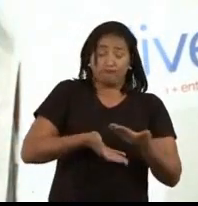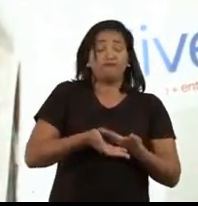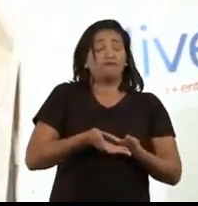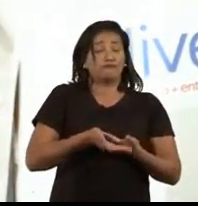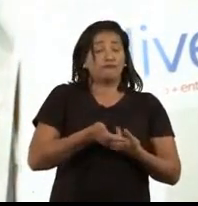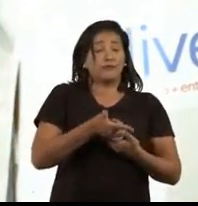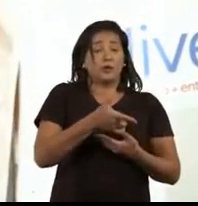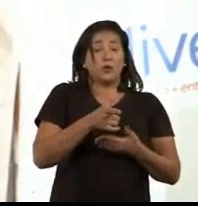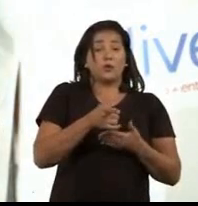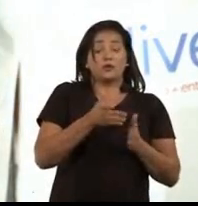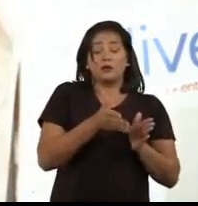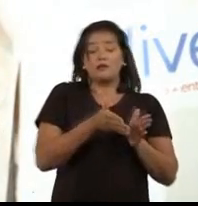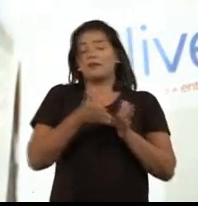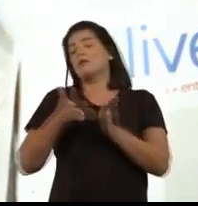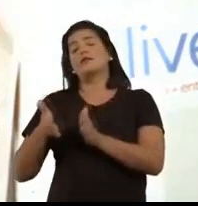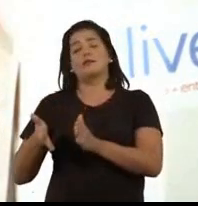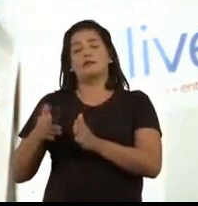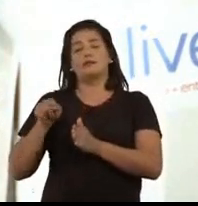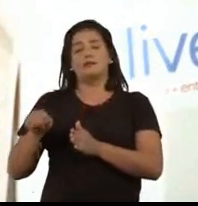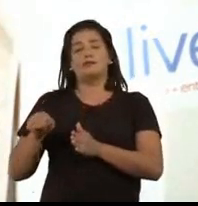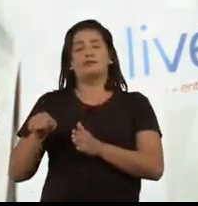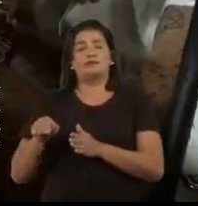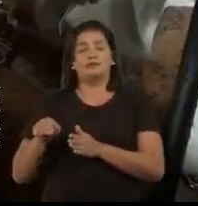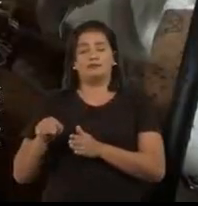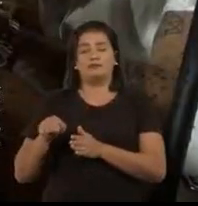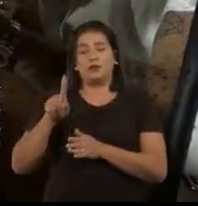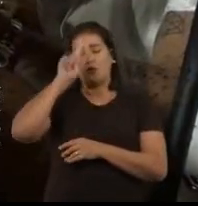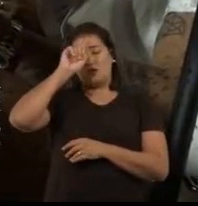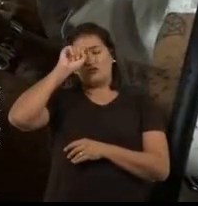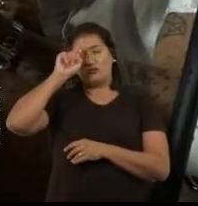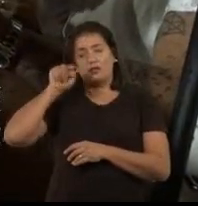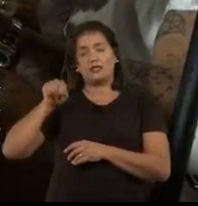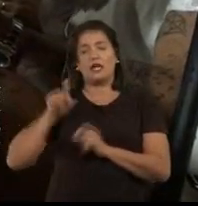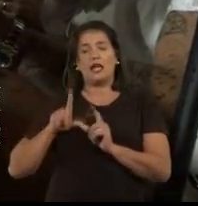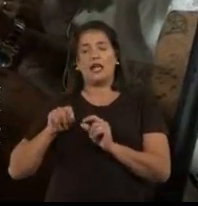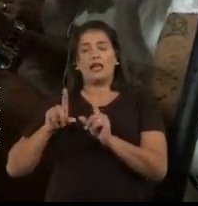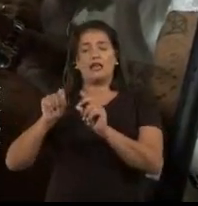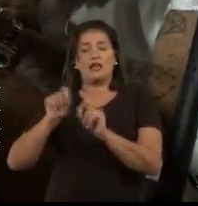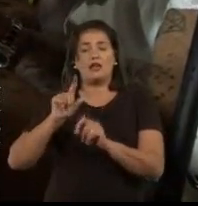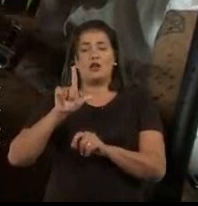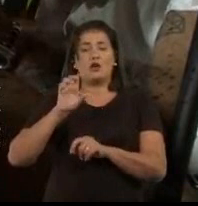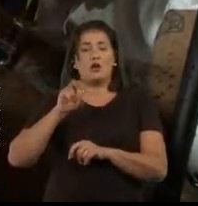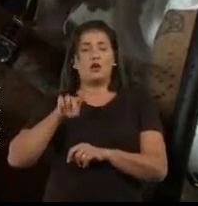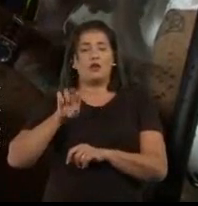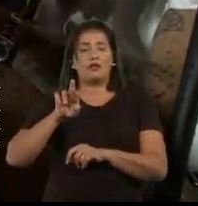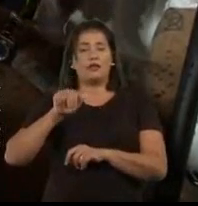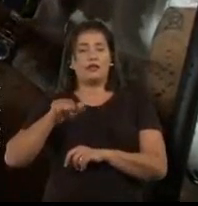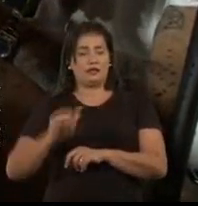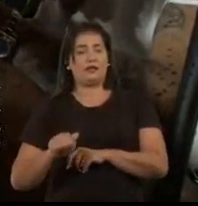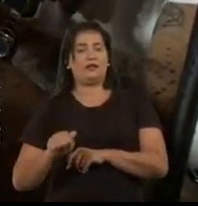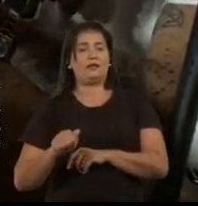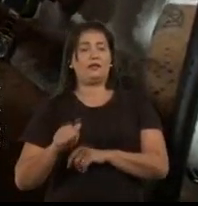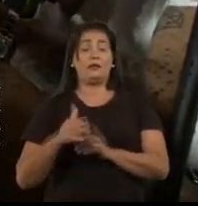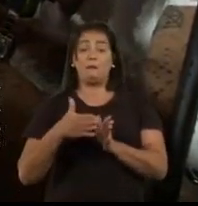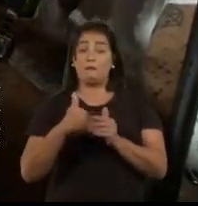e a outra parte é totalmente revertida para esse hospital do câncer de londrina então eu peço